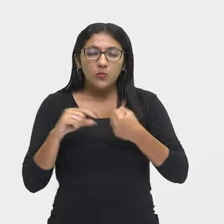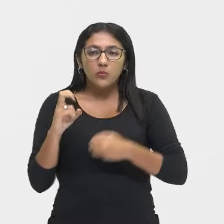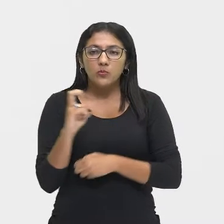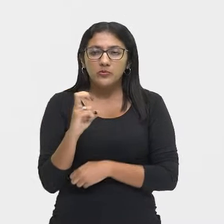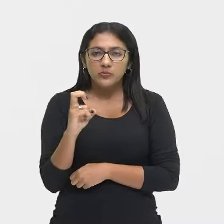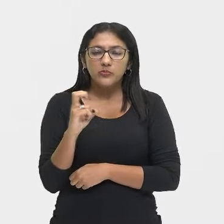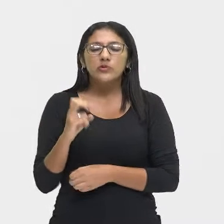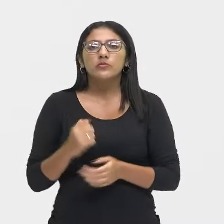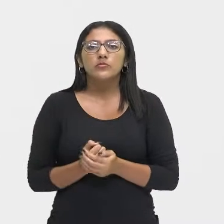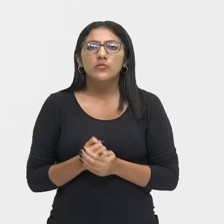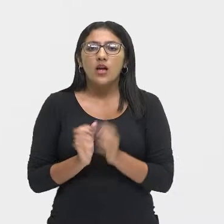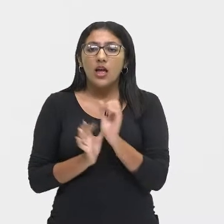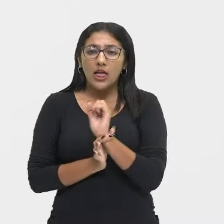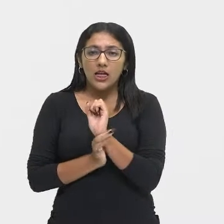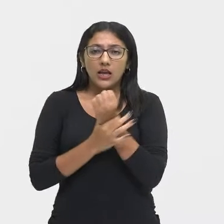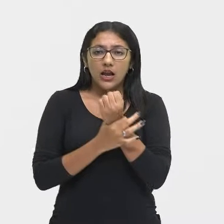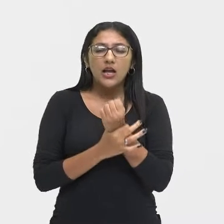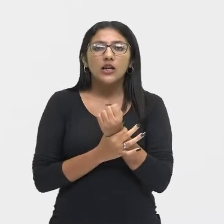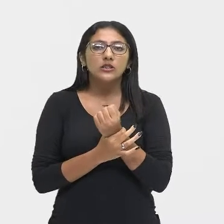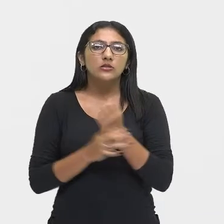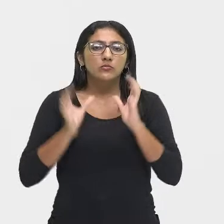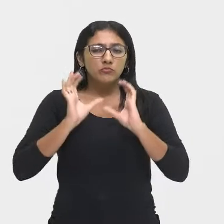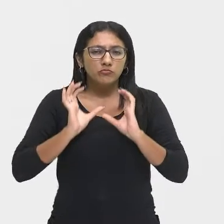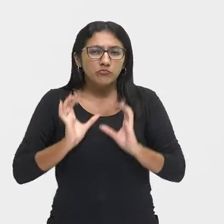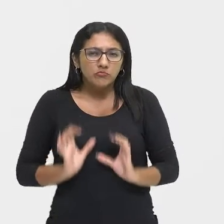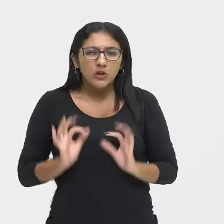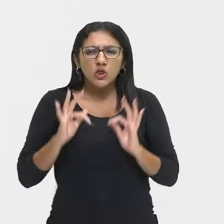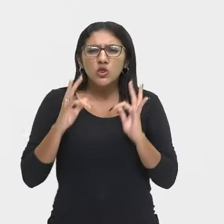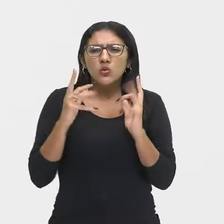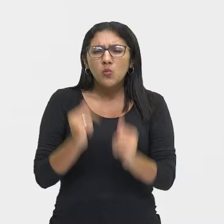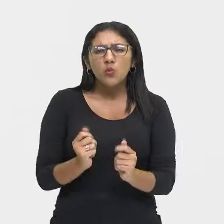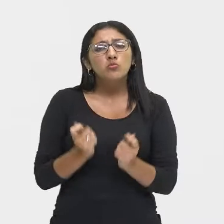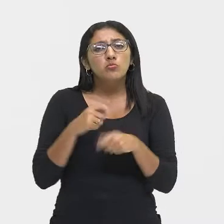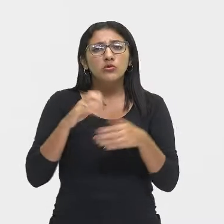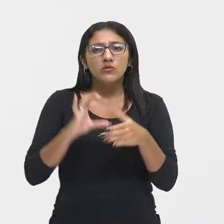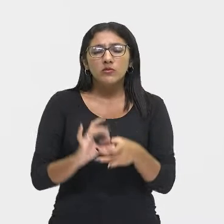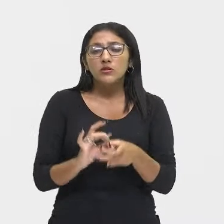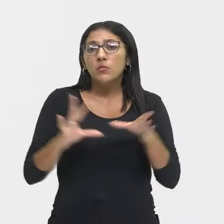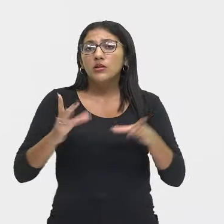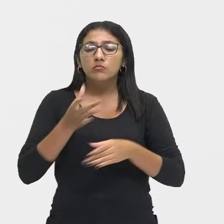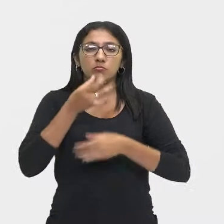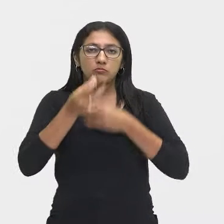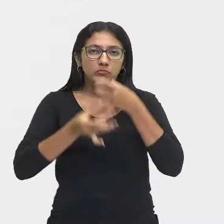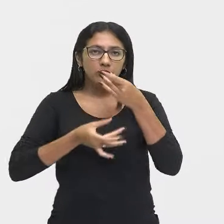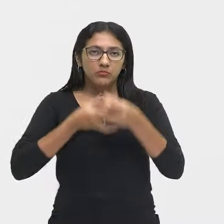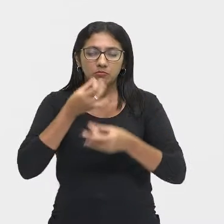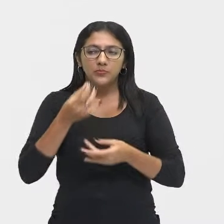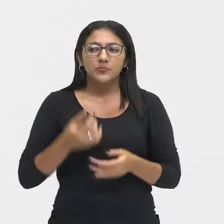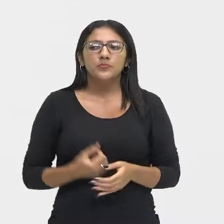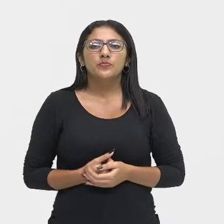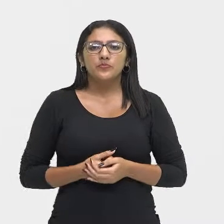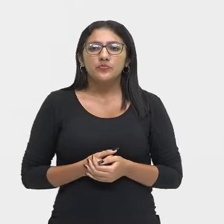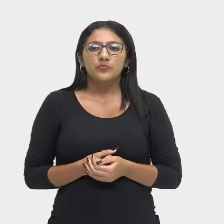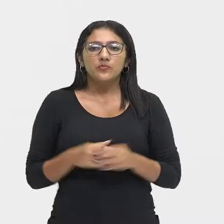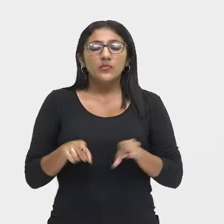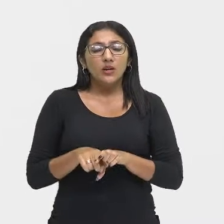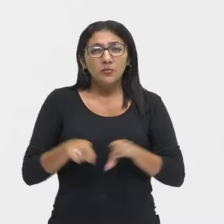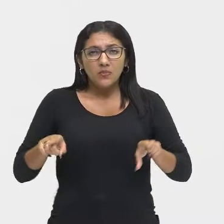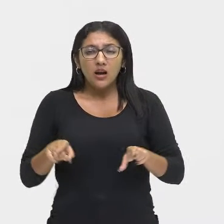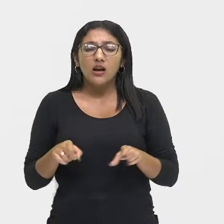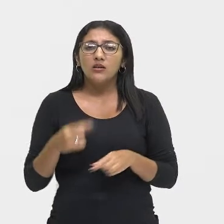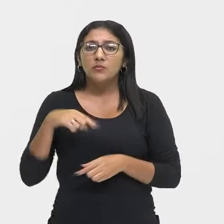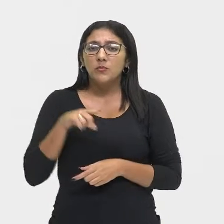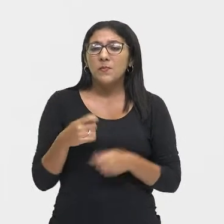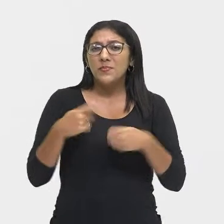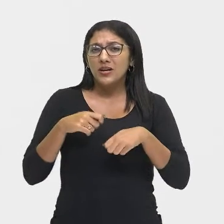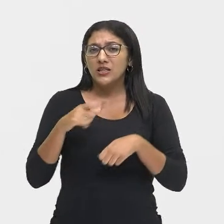5º, garante a todo cidadão a liberdade de expressão. No entanto, é preciso